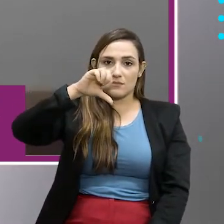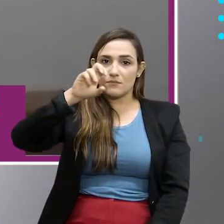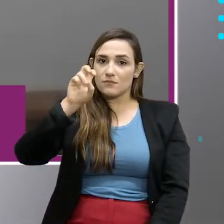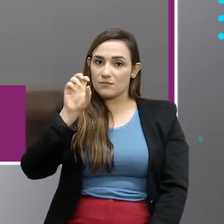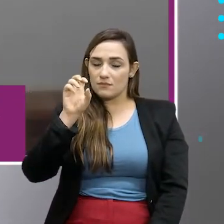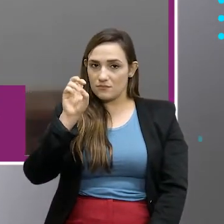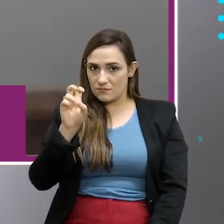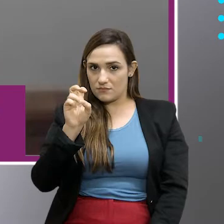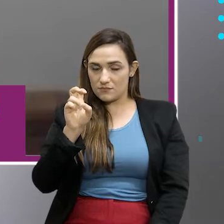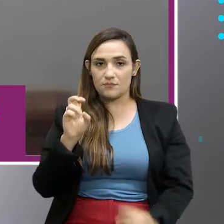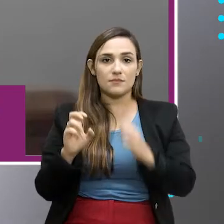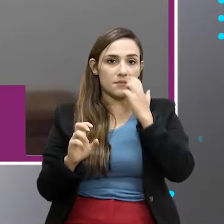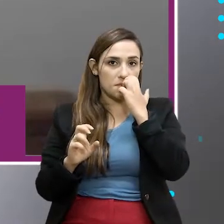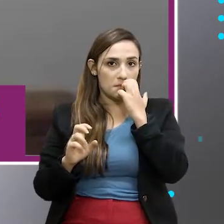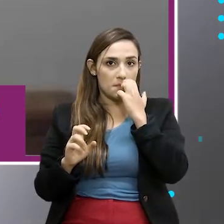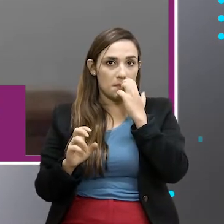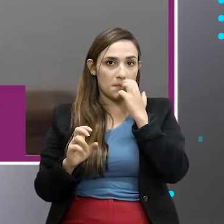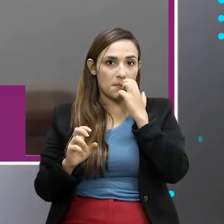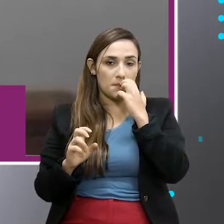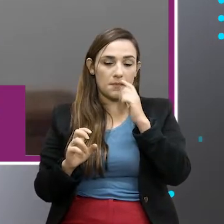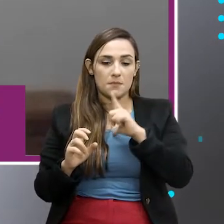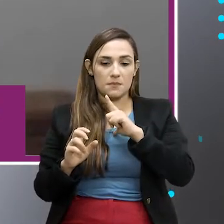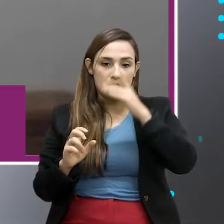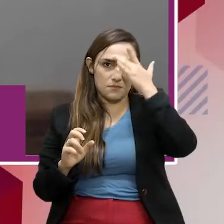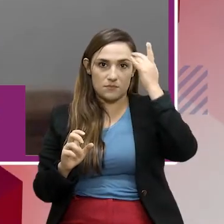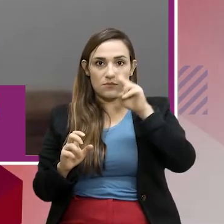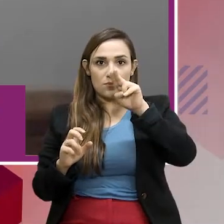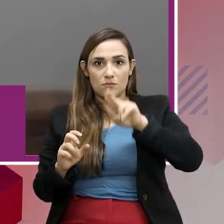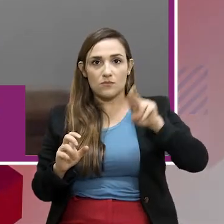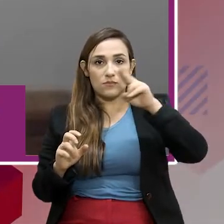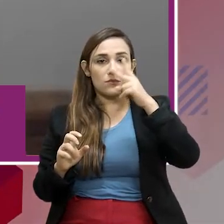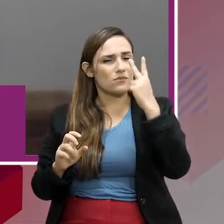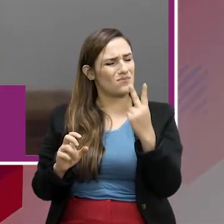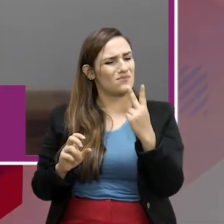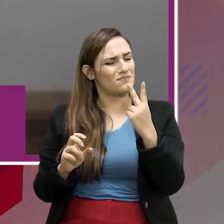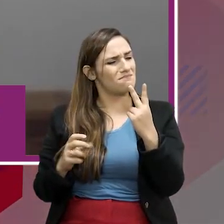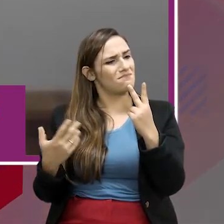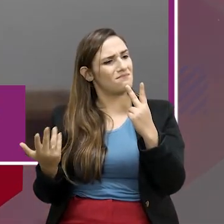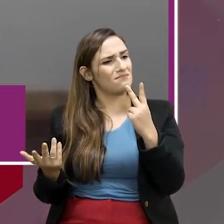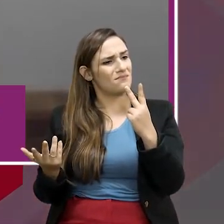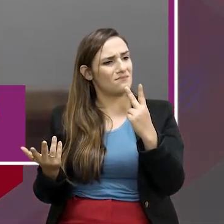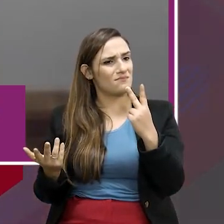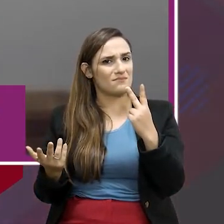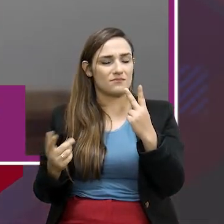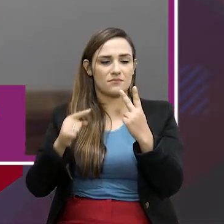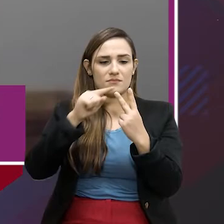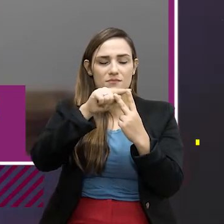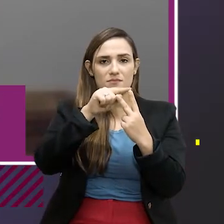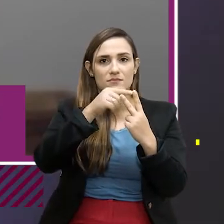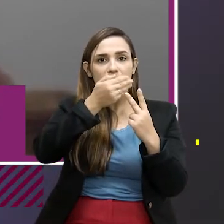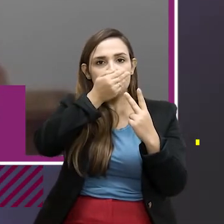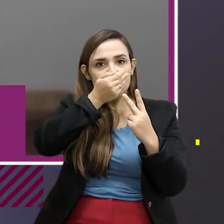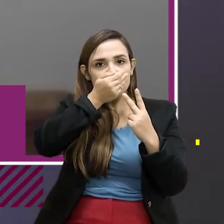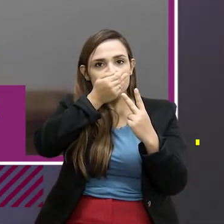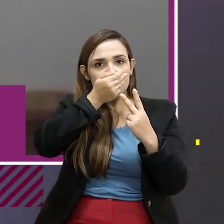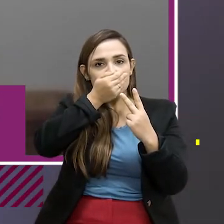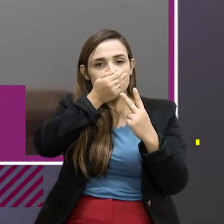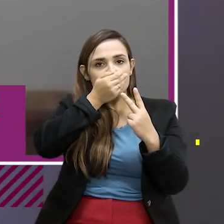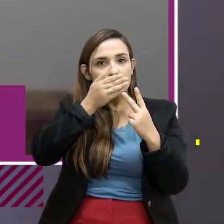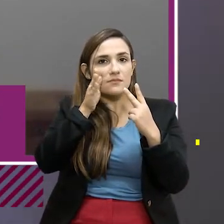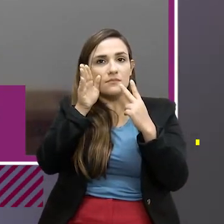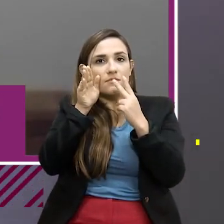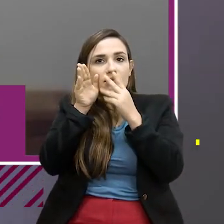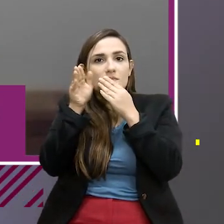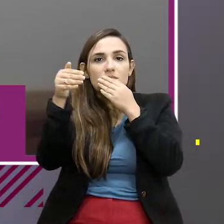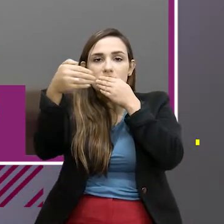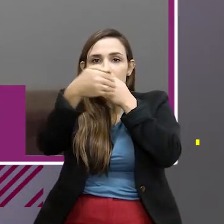máscaras N95. Tá? Existem até pessoas que usam duas, mas quando a gente usa duas, na verdade, usa essa